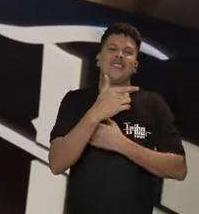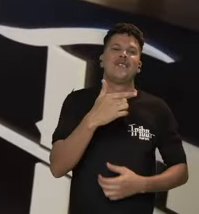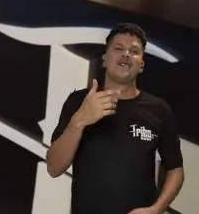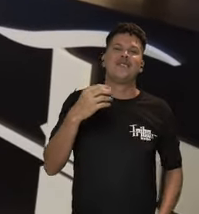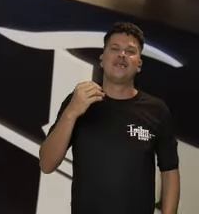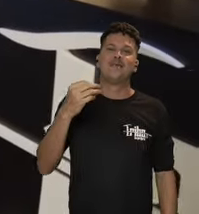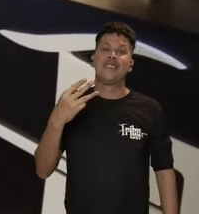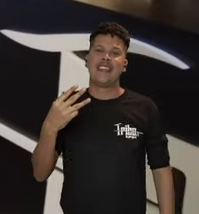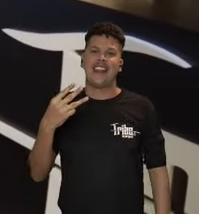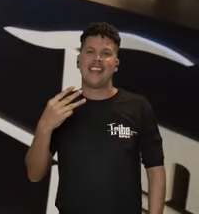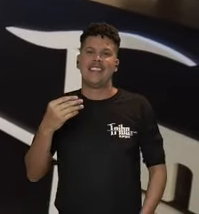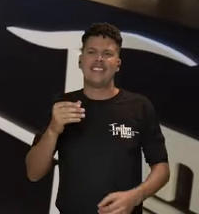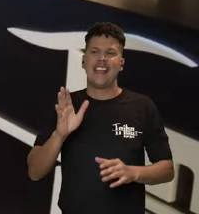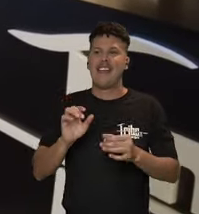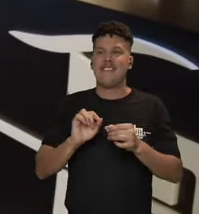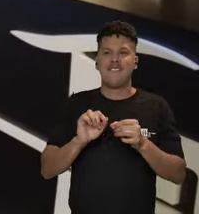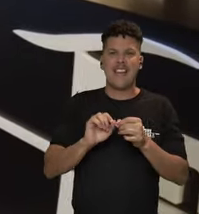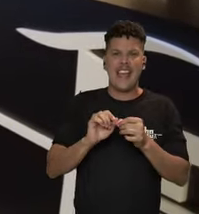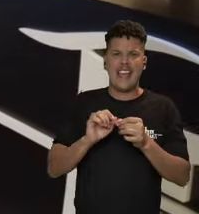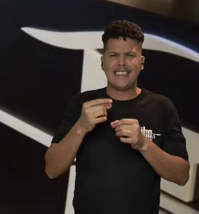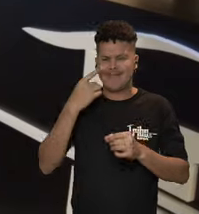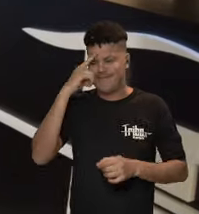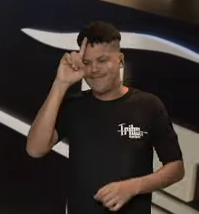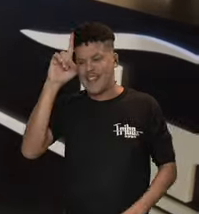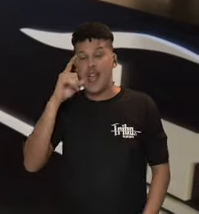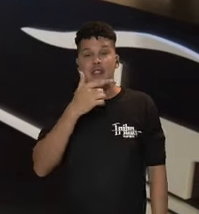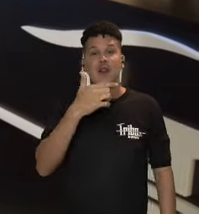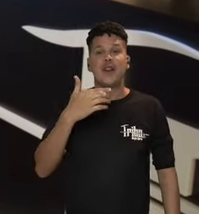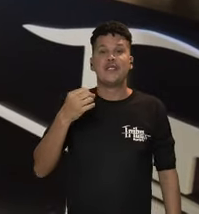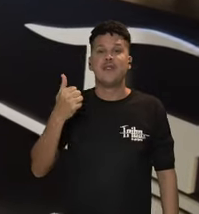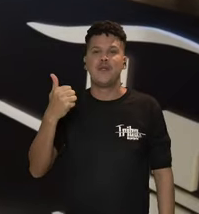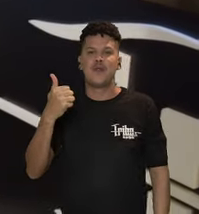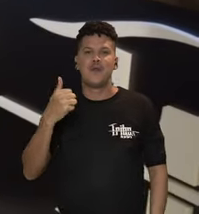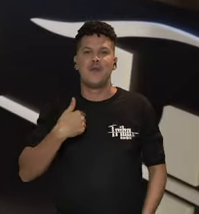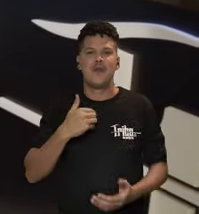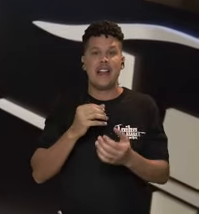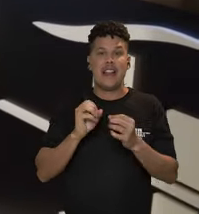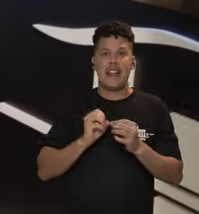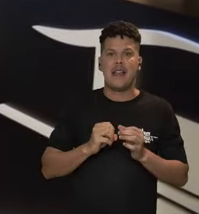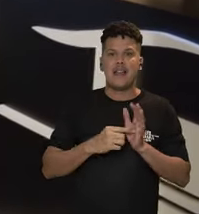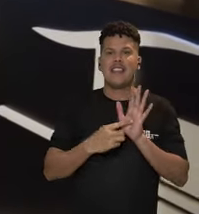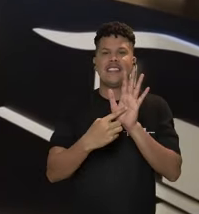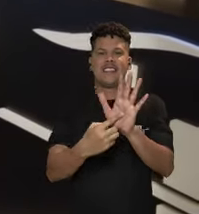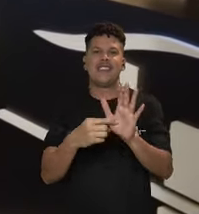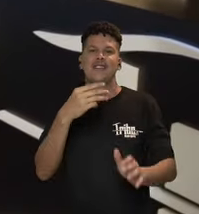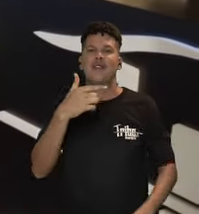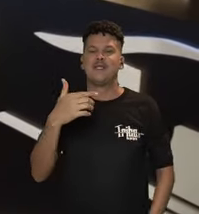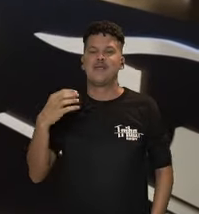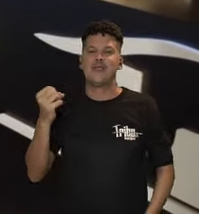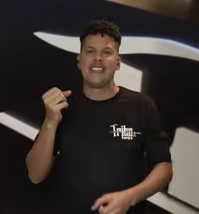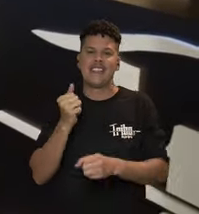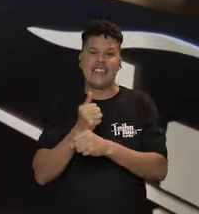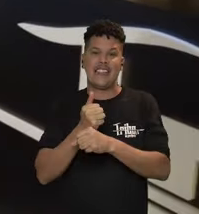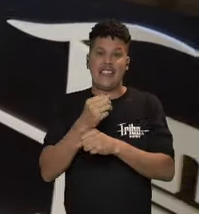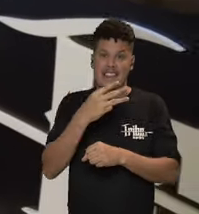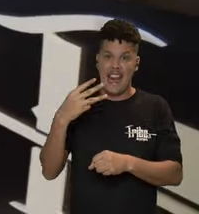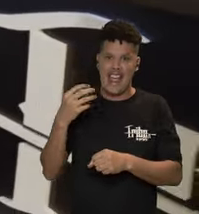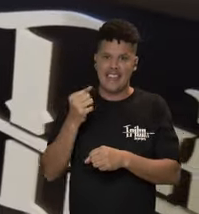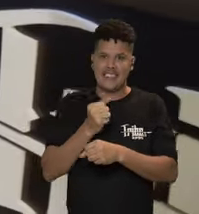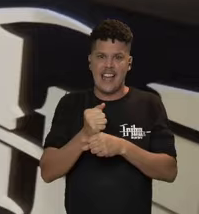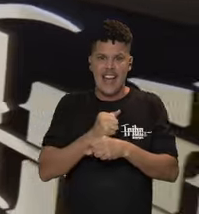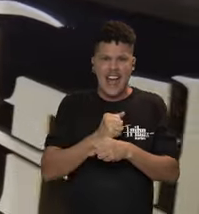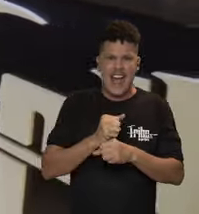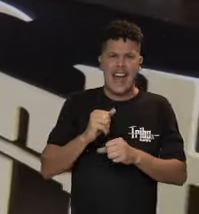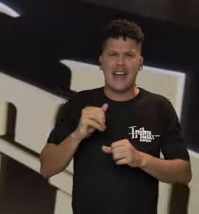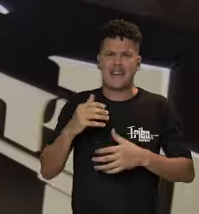mano. Né? Música que foi composta em 2001, foi gravada em 2003, lançada em 2003. Ixi. Aquela correria da vida. Da né, idade mano? De